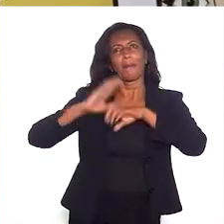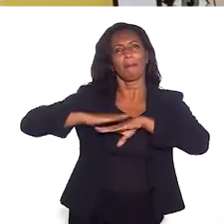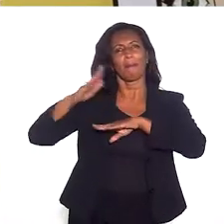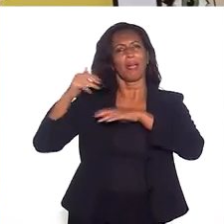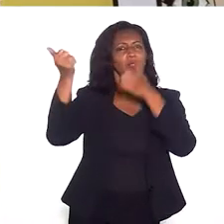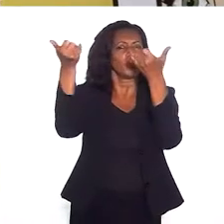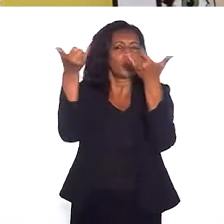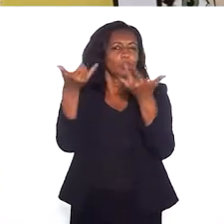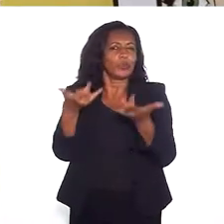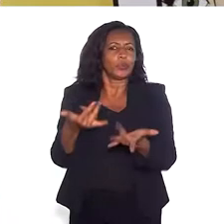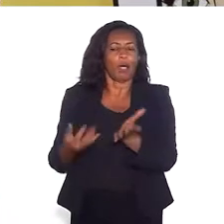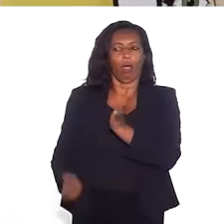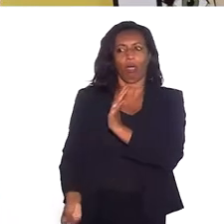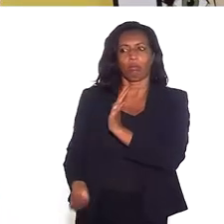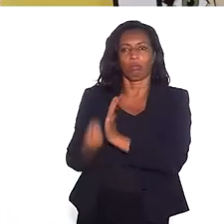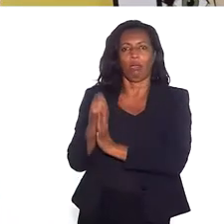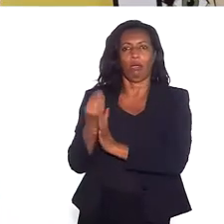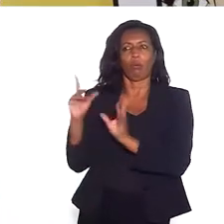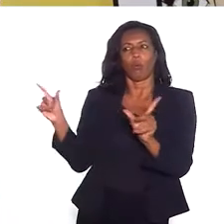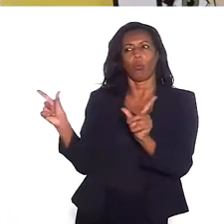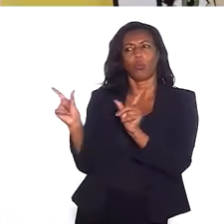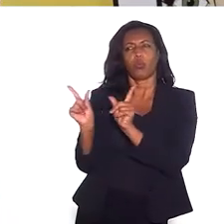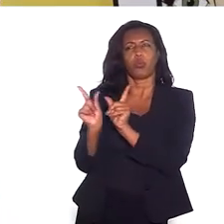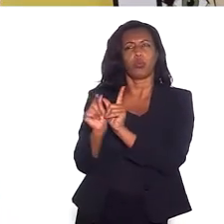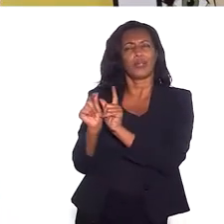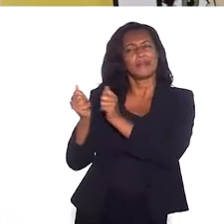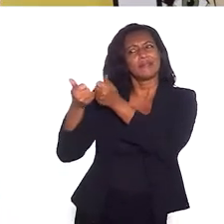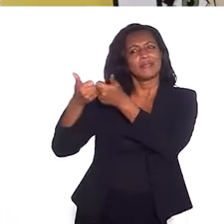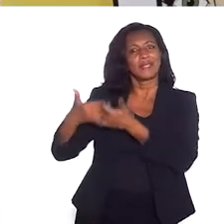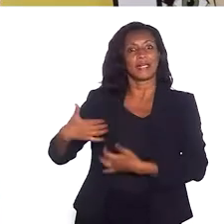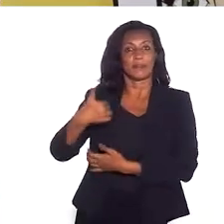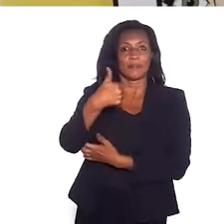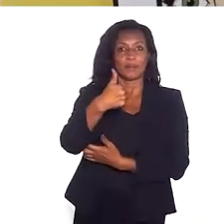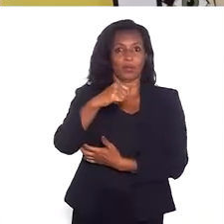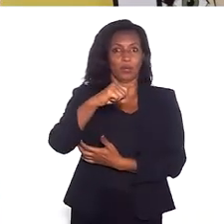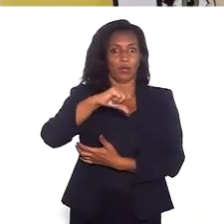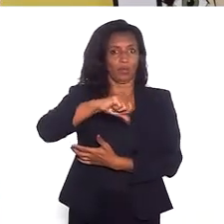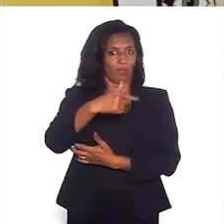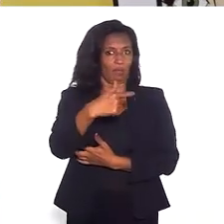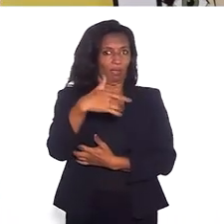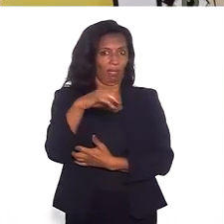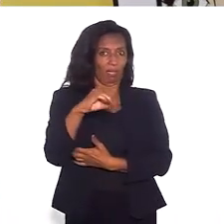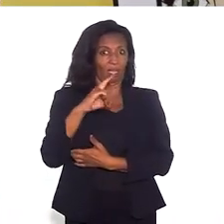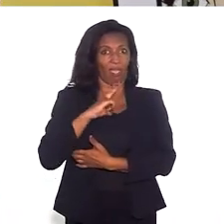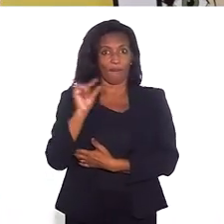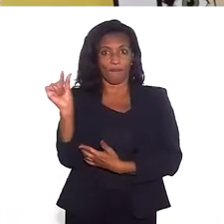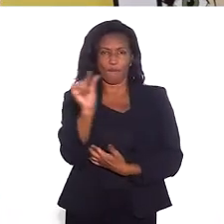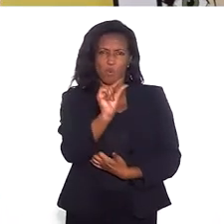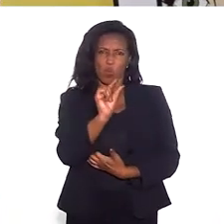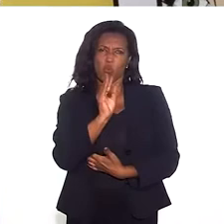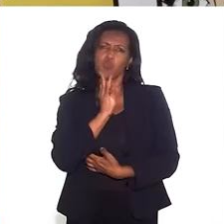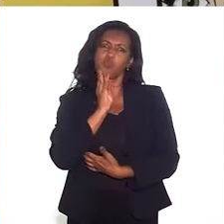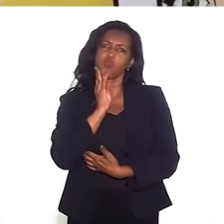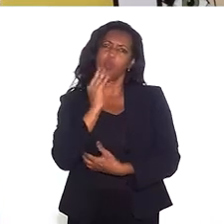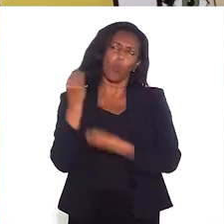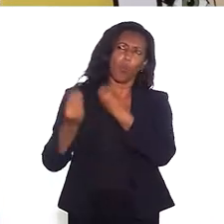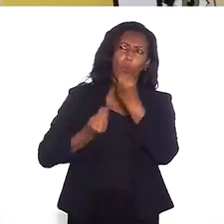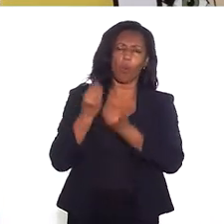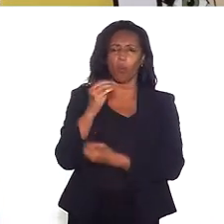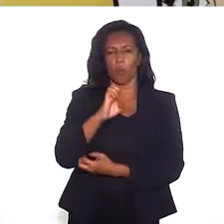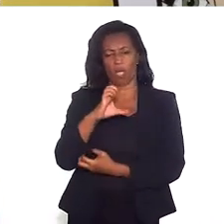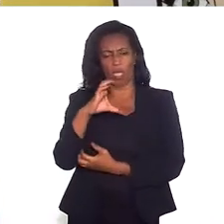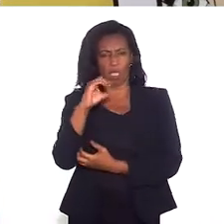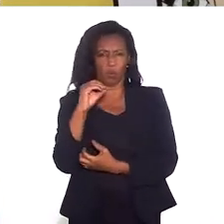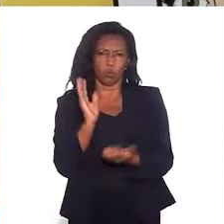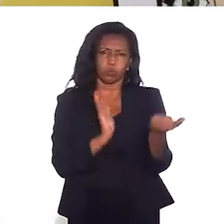falado que surgiu, né, a definição em 1970, ainda é um termo pouco conhecido. Como que o